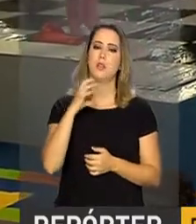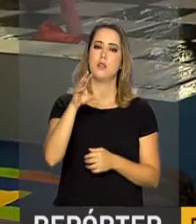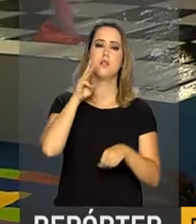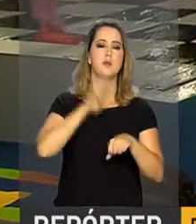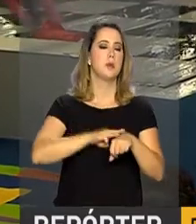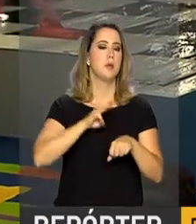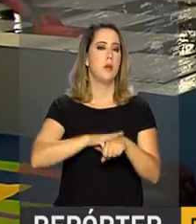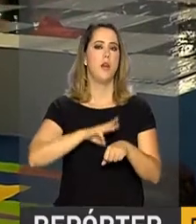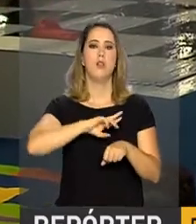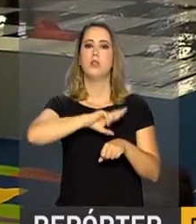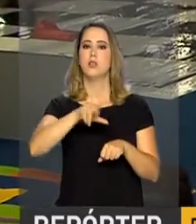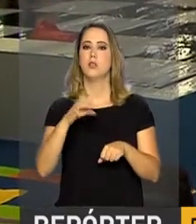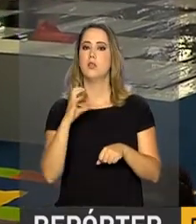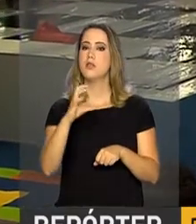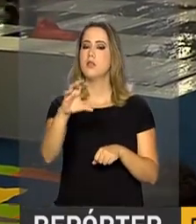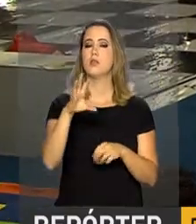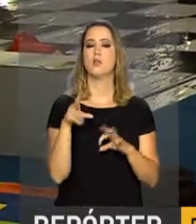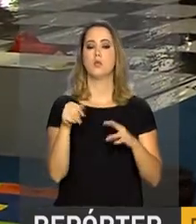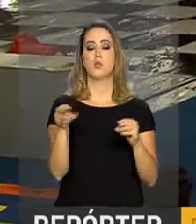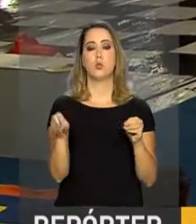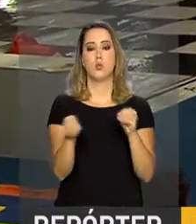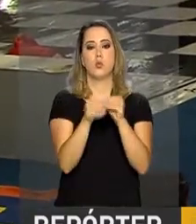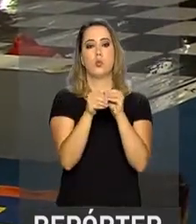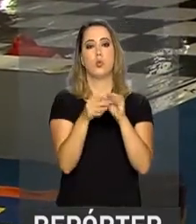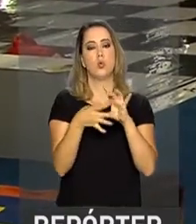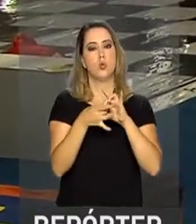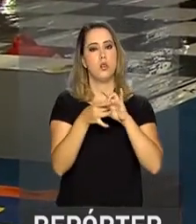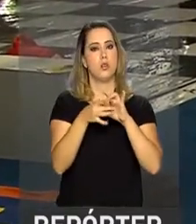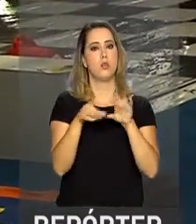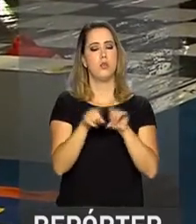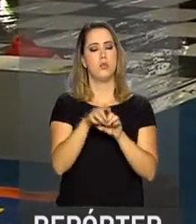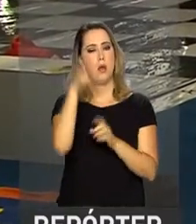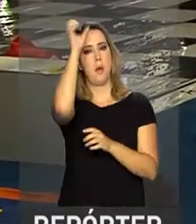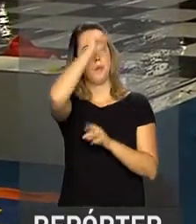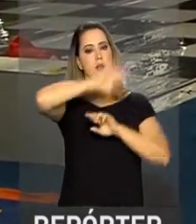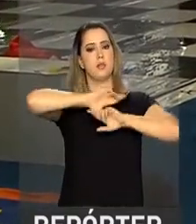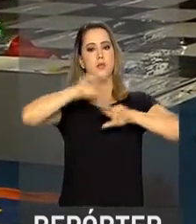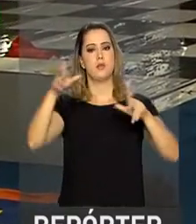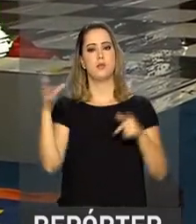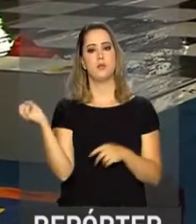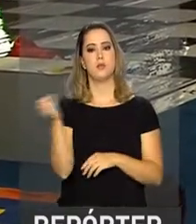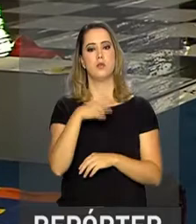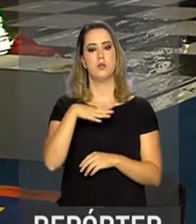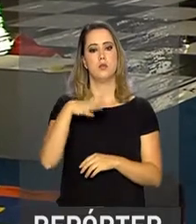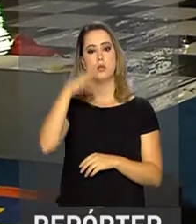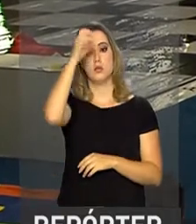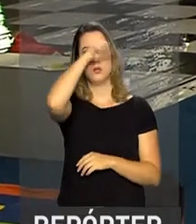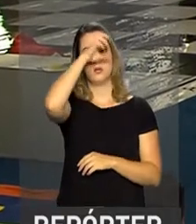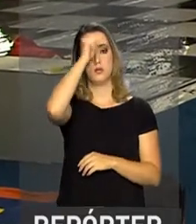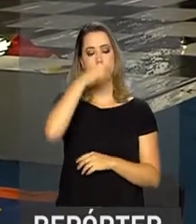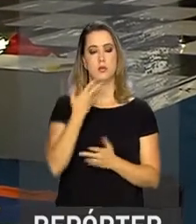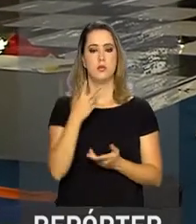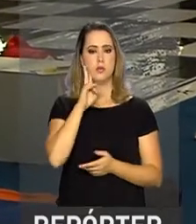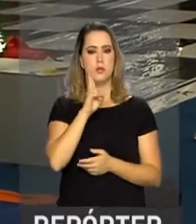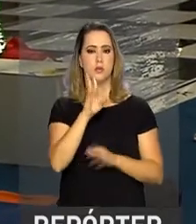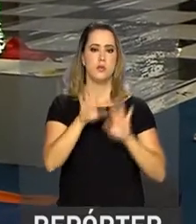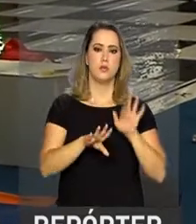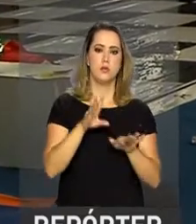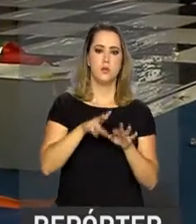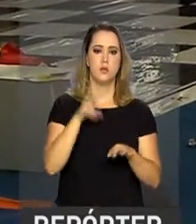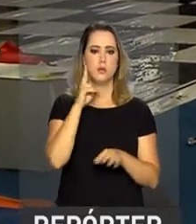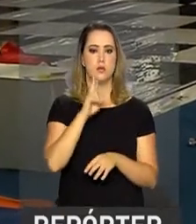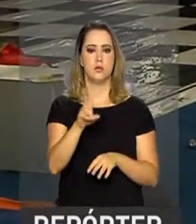matemática, ciências, tudo. Você aprende várias coisas, né? Novas coisas que você talvez não tinha visto, né?